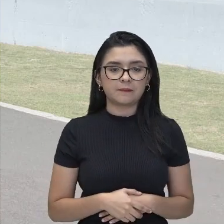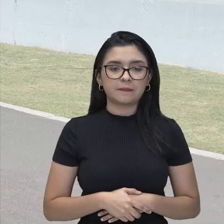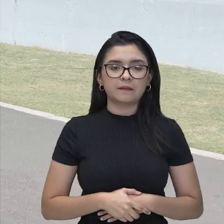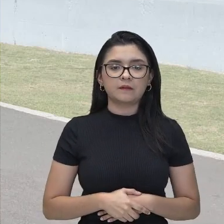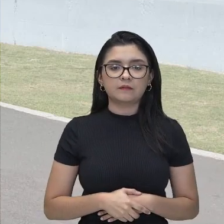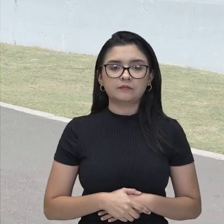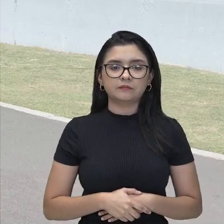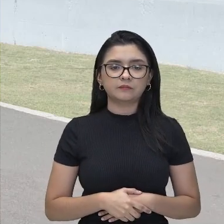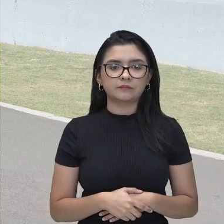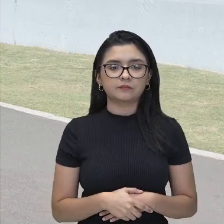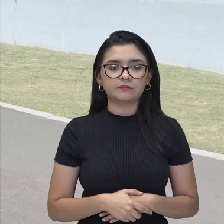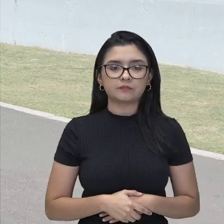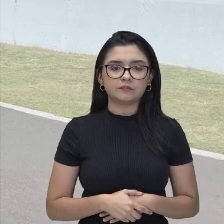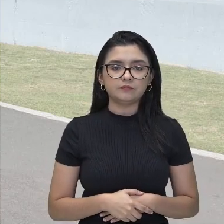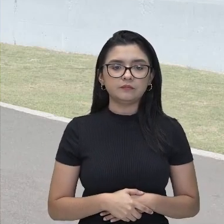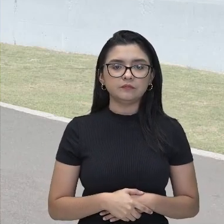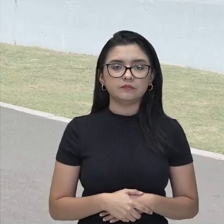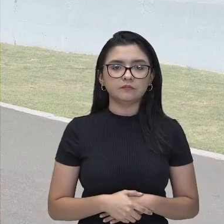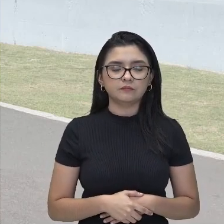audiar